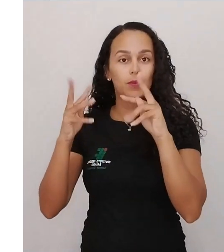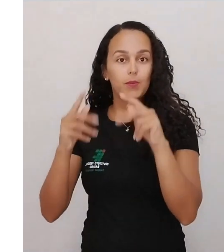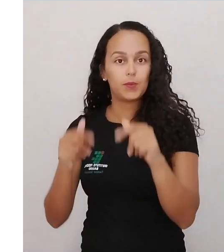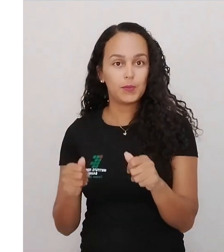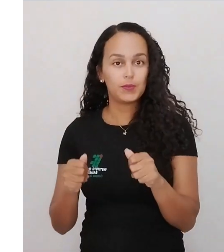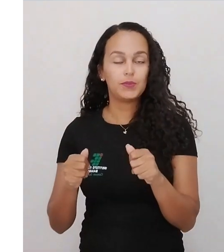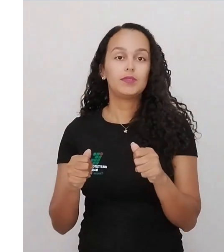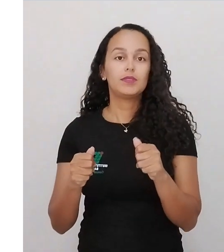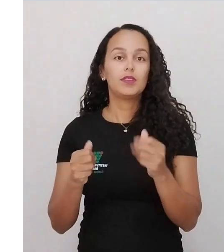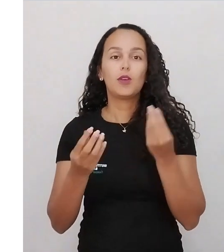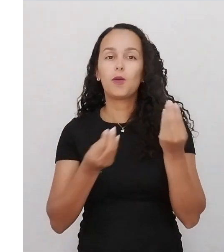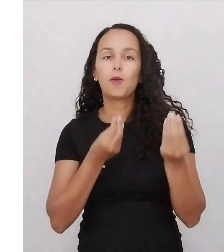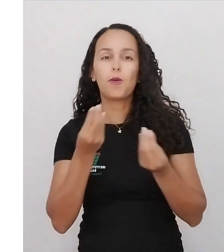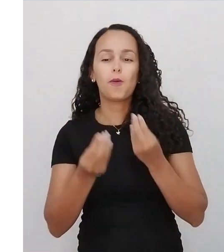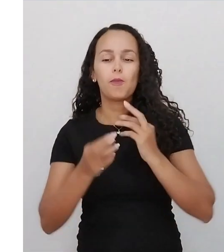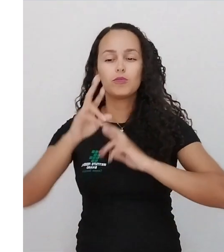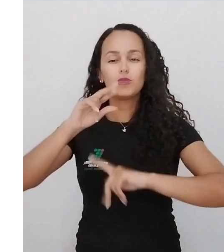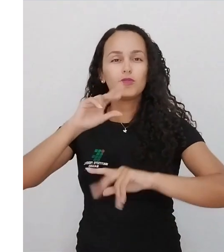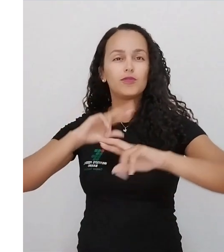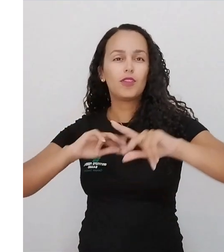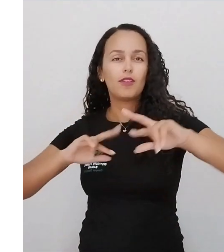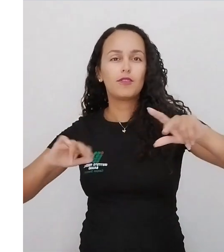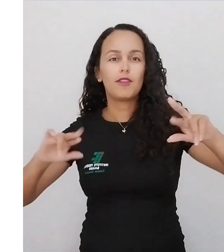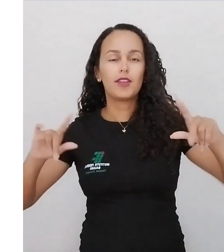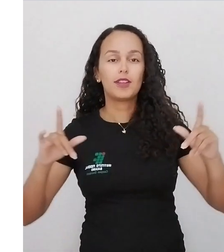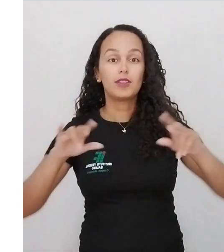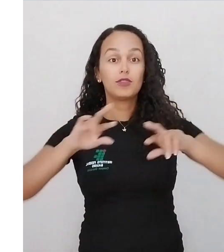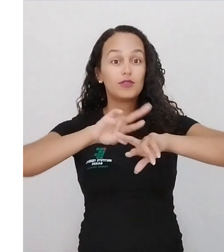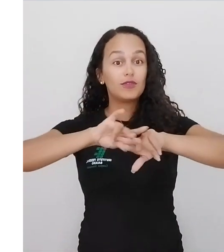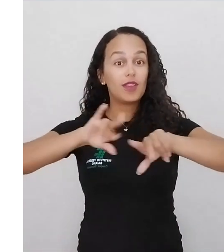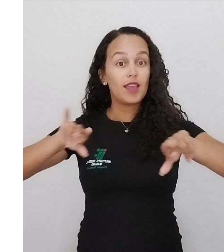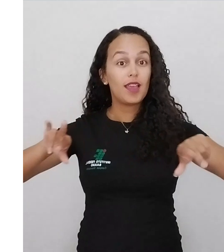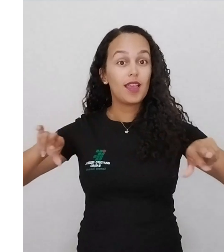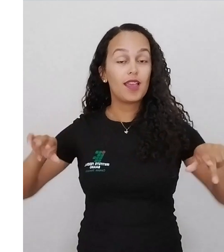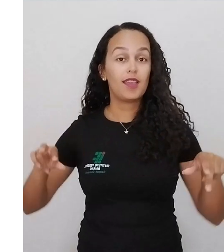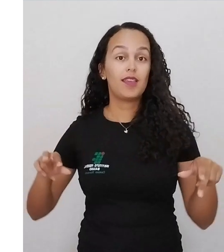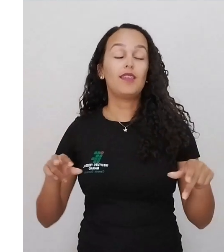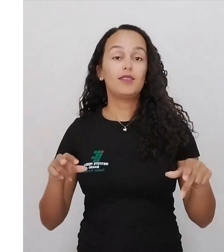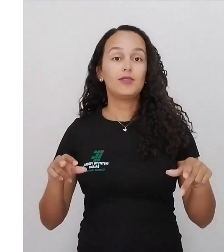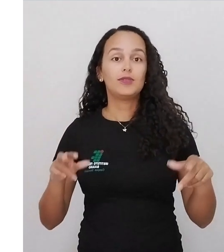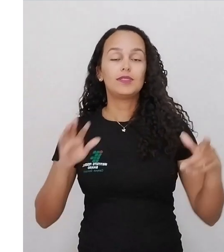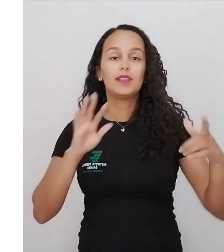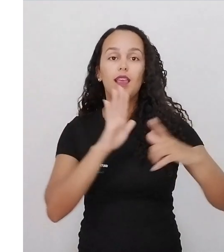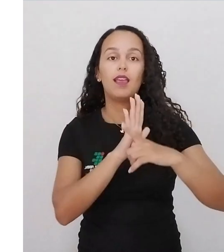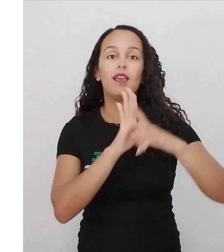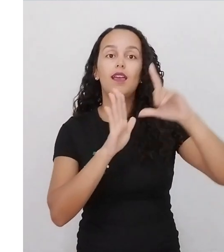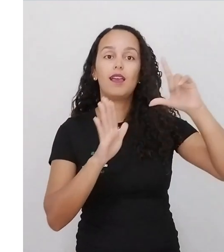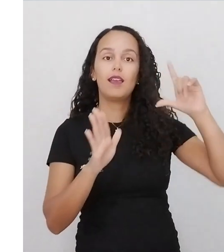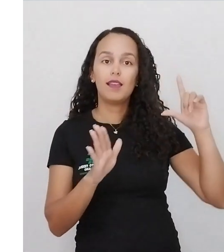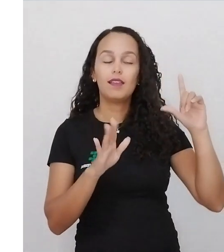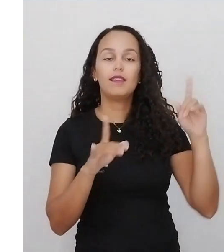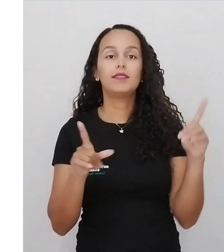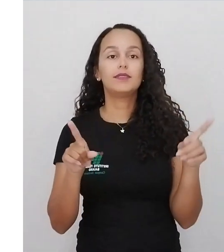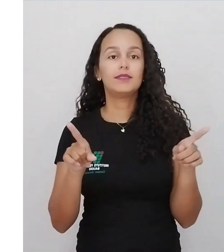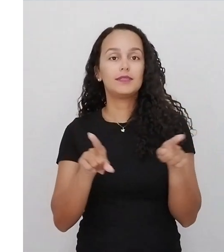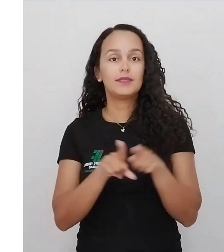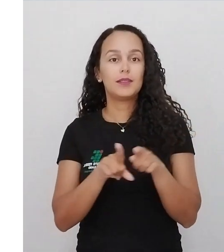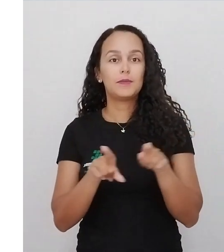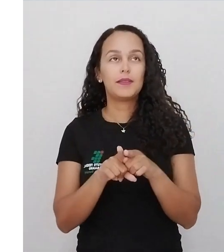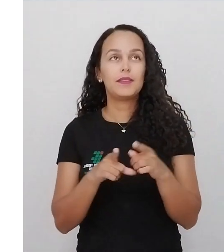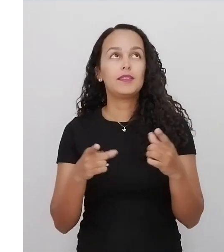de vida que nós conhecemos hoje, né? Como surgiram as diferentes espécies, os diferentes seres vivos, antes até